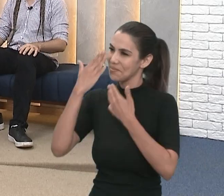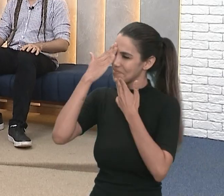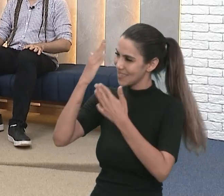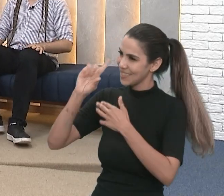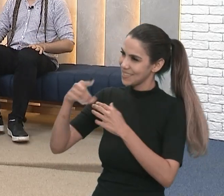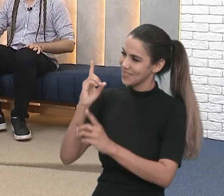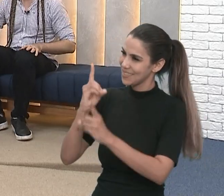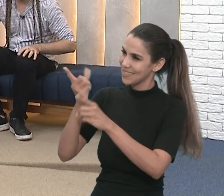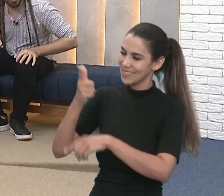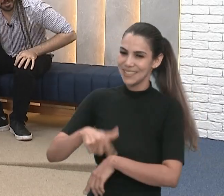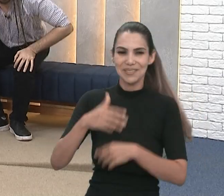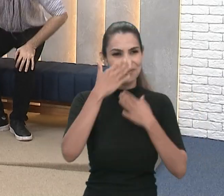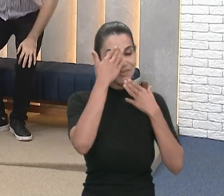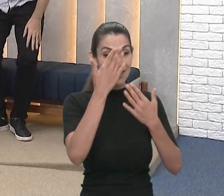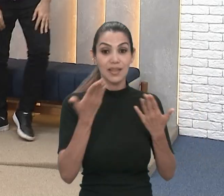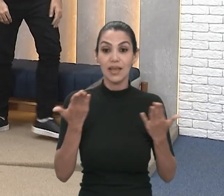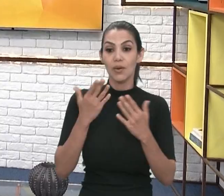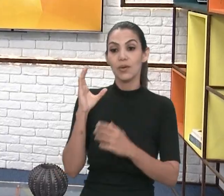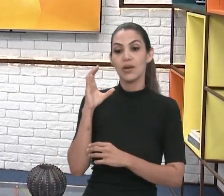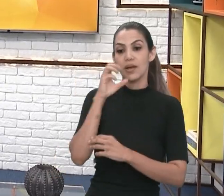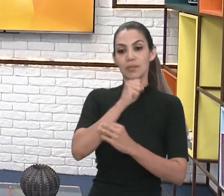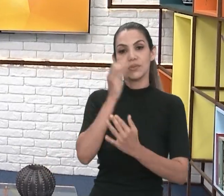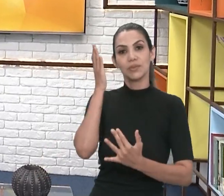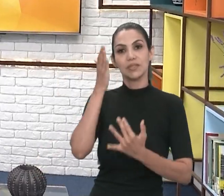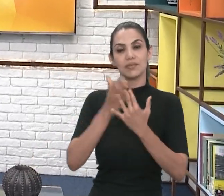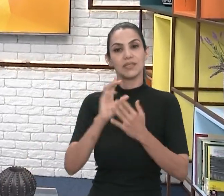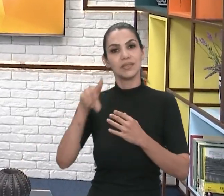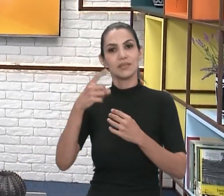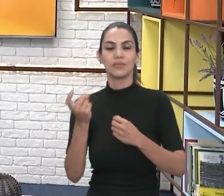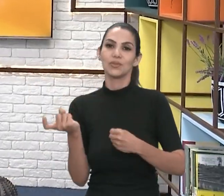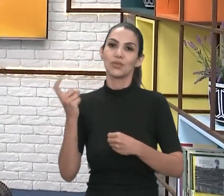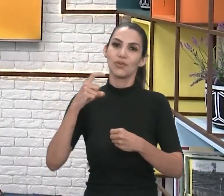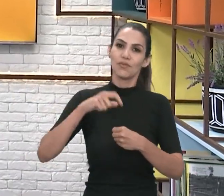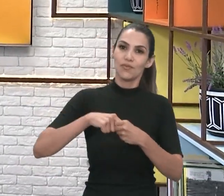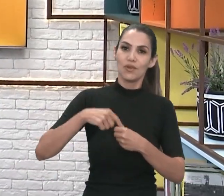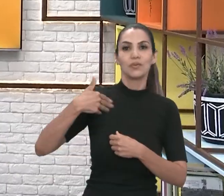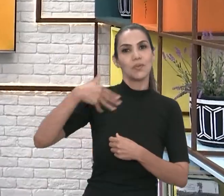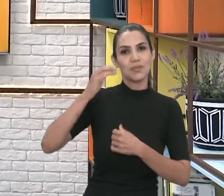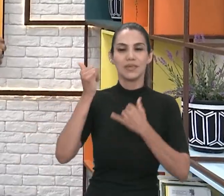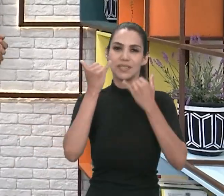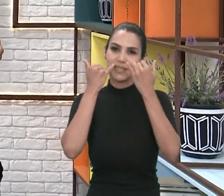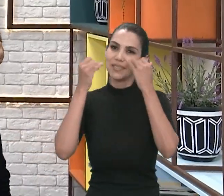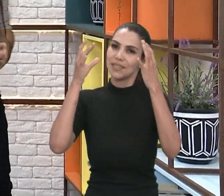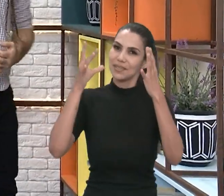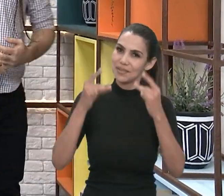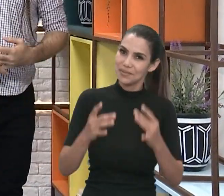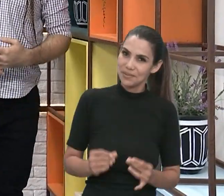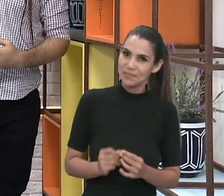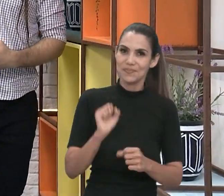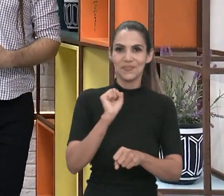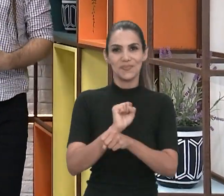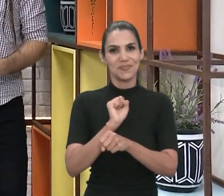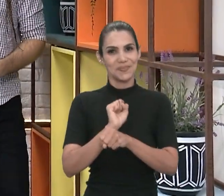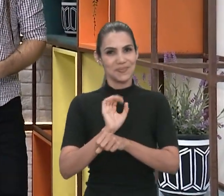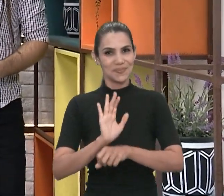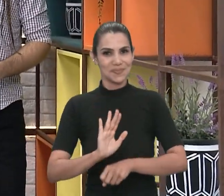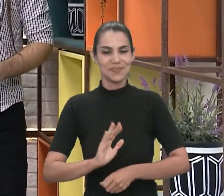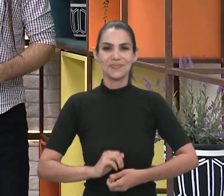Obrigada. Obrigada. Agora então nós vamos para um rápido intervalo. Daqui a pouquinho a gente volta trazendo muito mais para você. Então não saia daí.